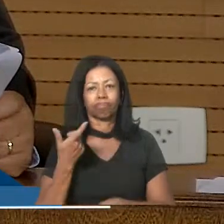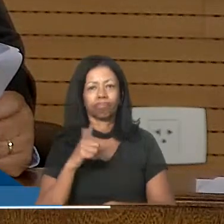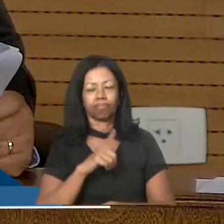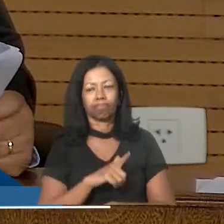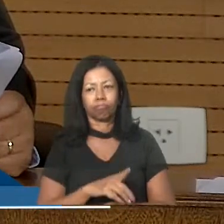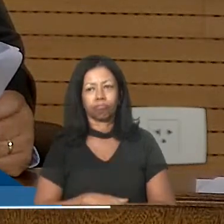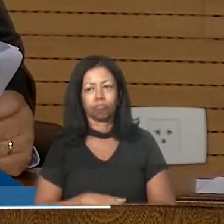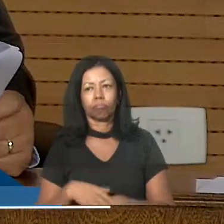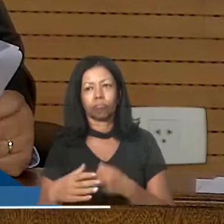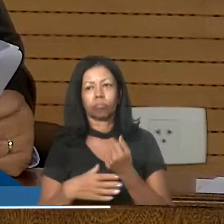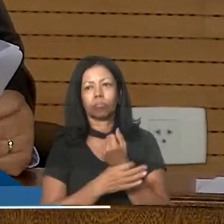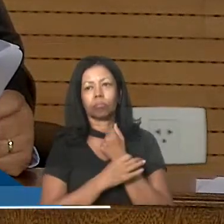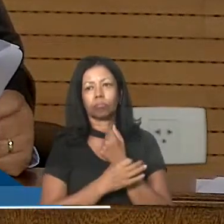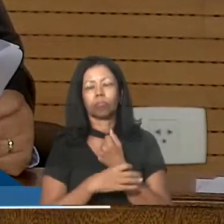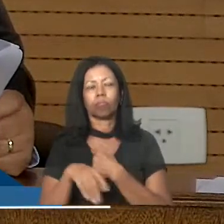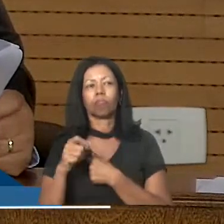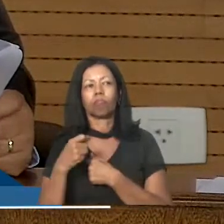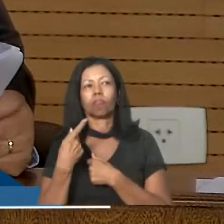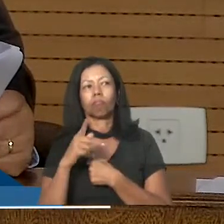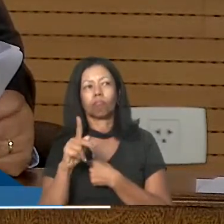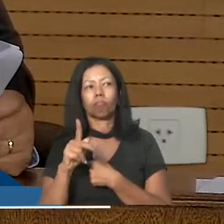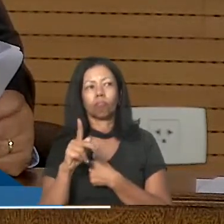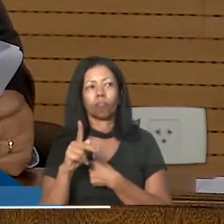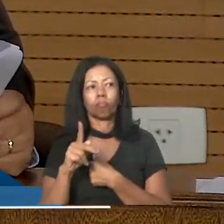as garantias dos suas